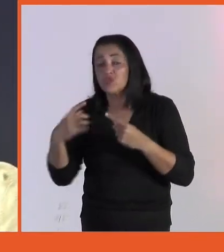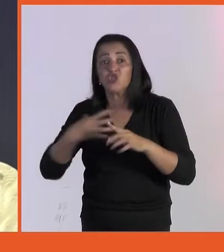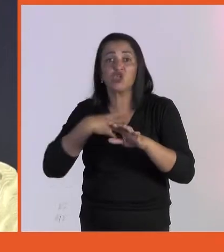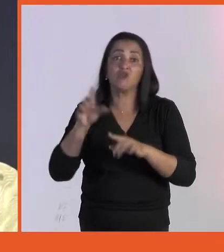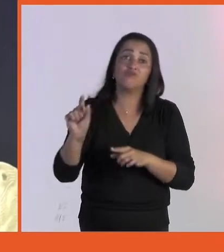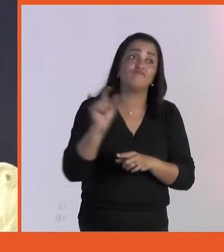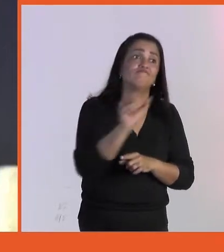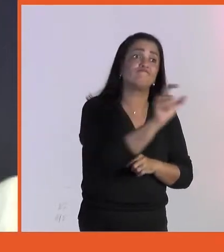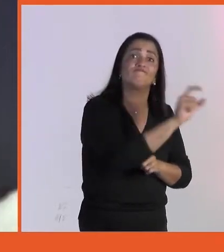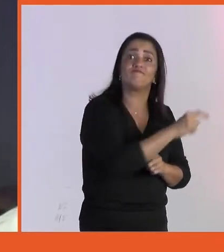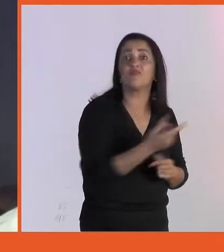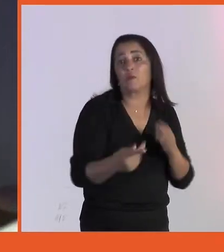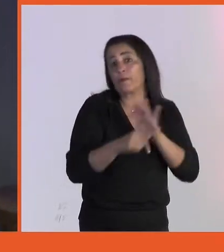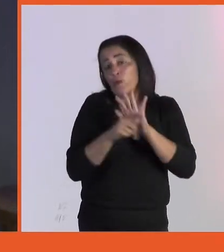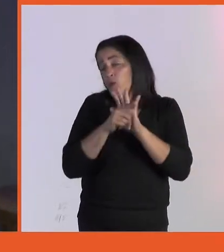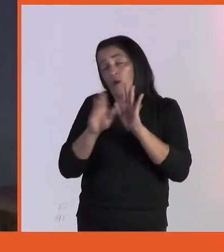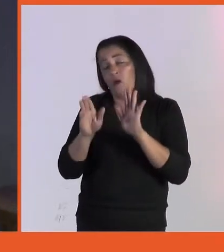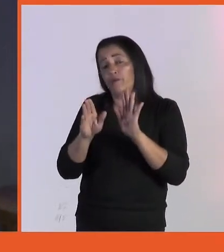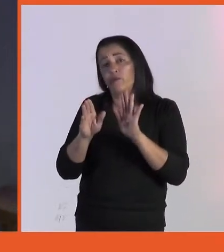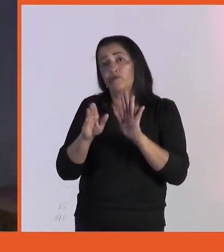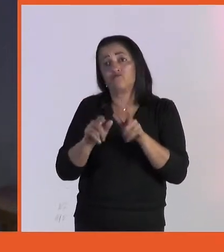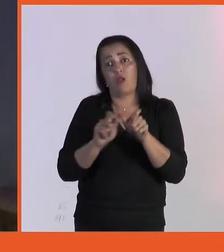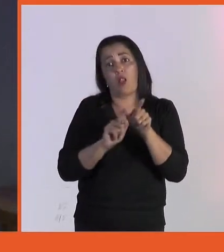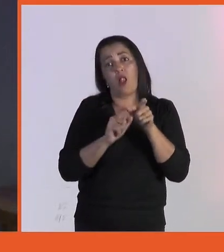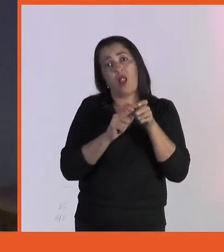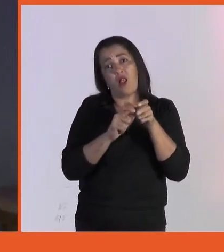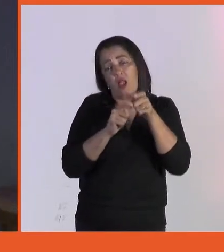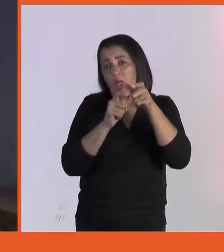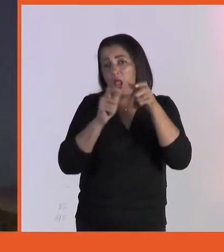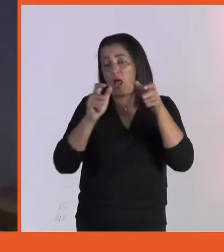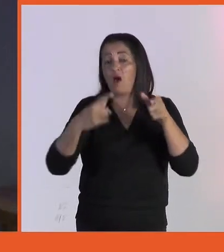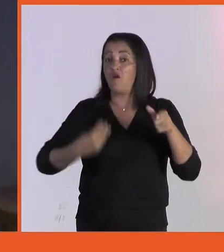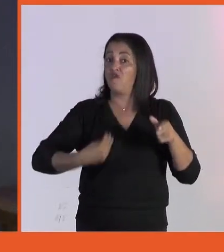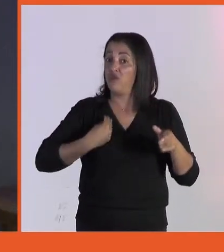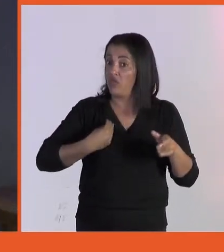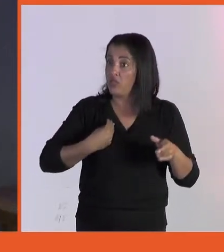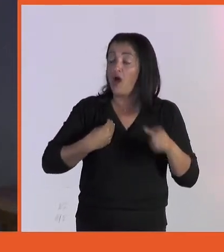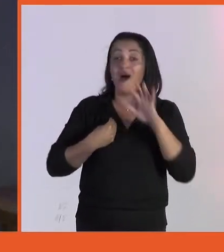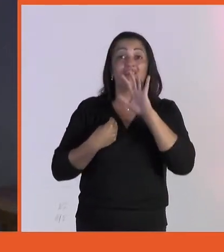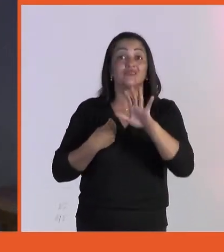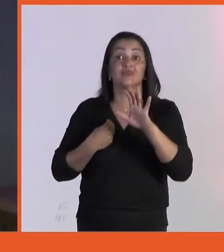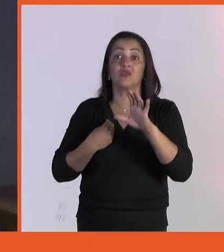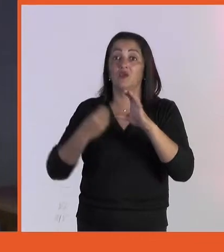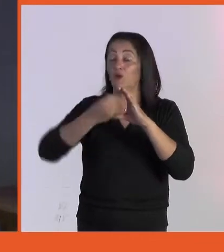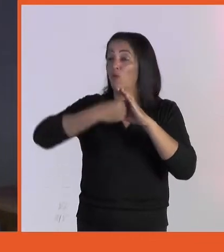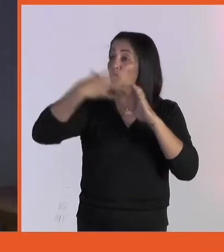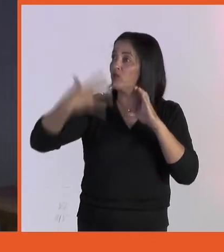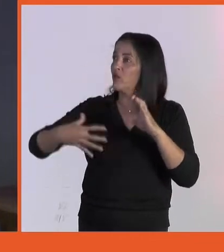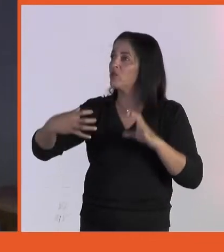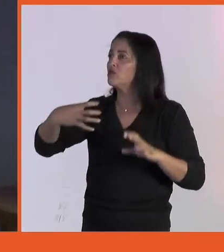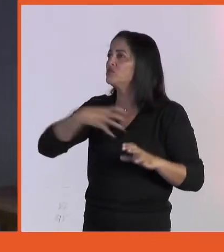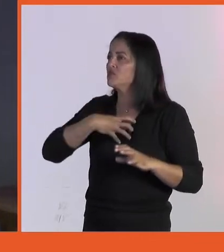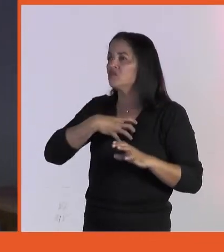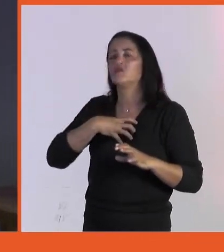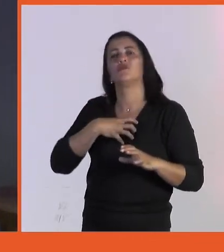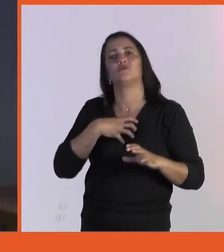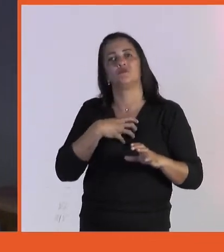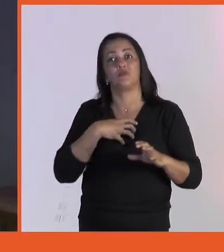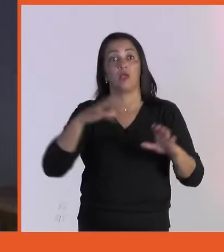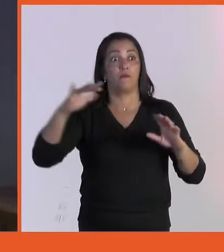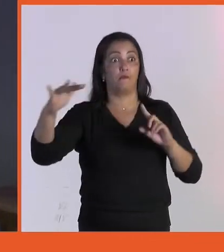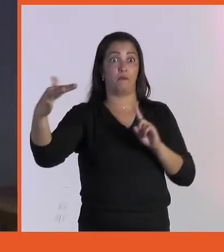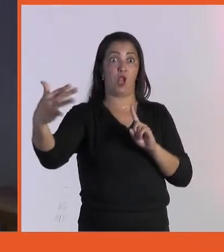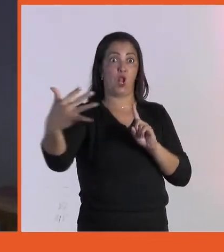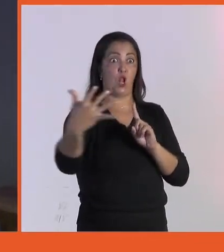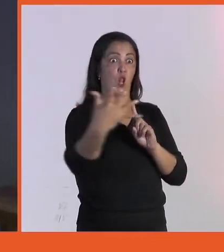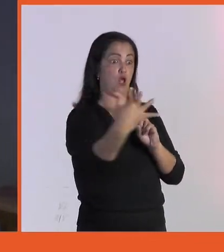Esse aumento de leque de temas, te trazendo a sua vida pessoal para dentro do conteúdo, eu sinto que isso vai atraindo olhares